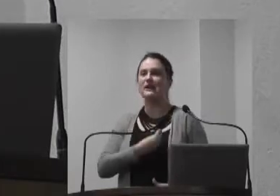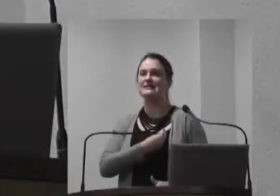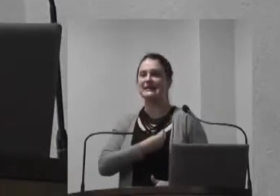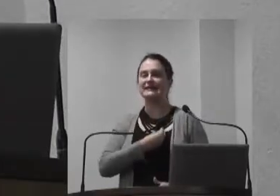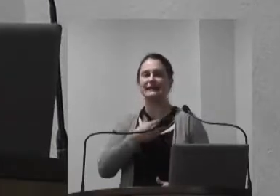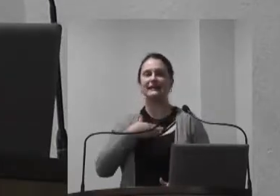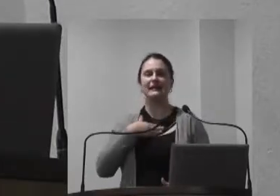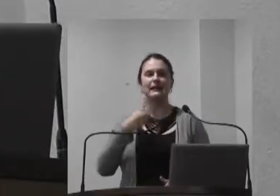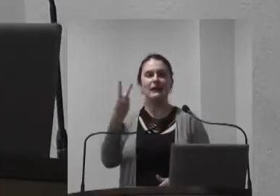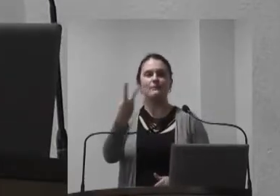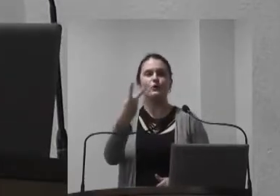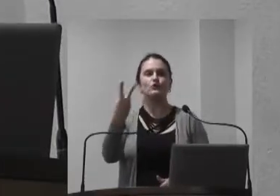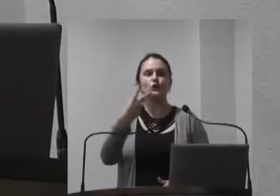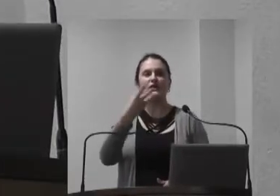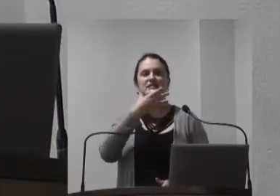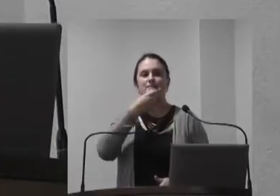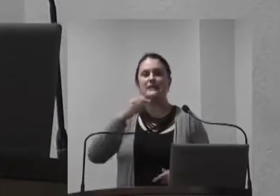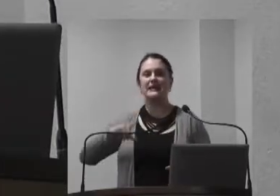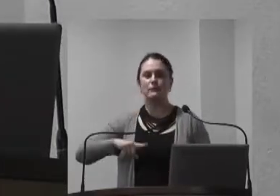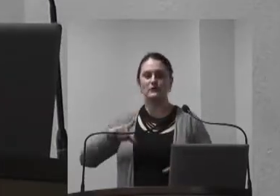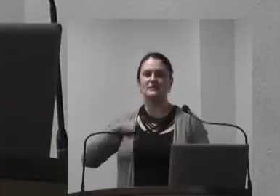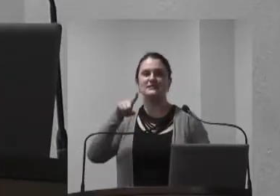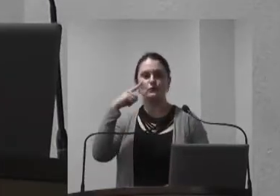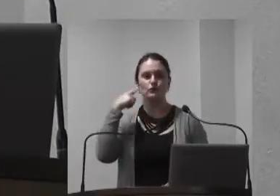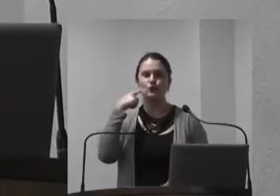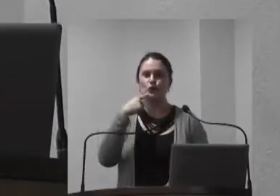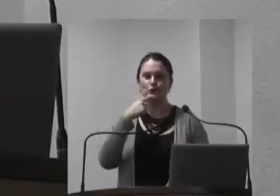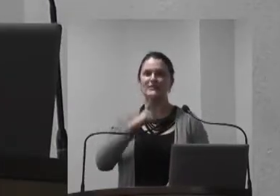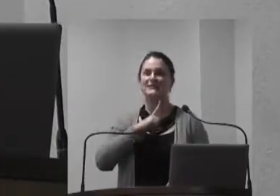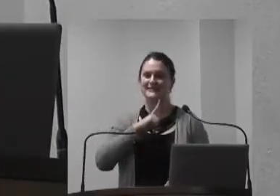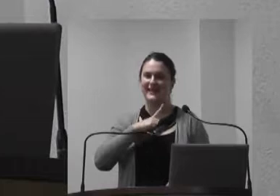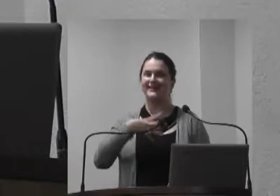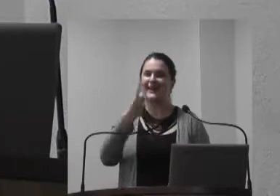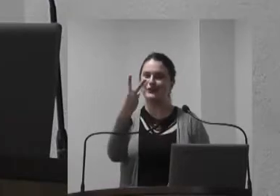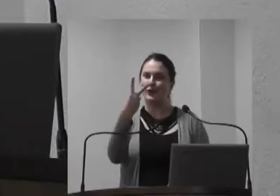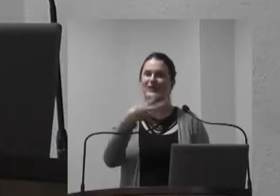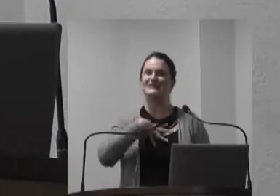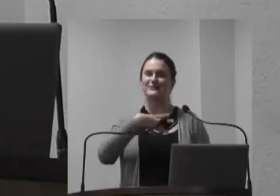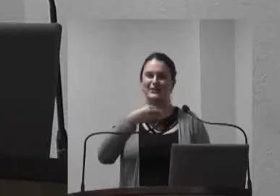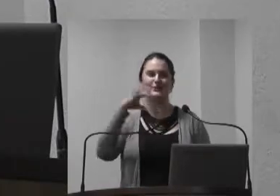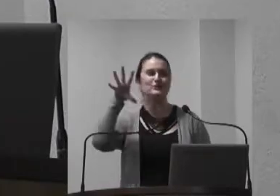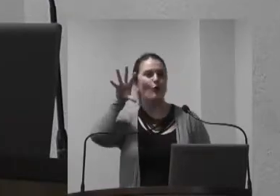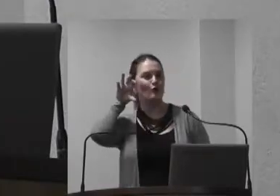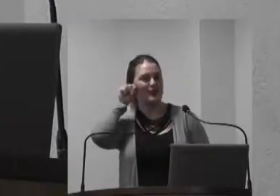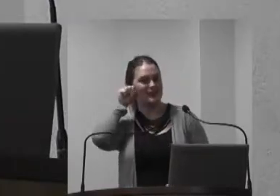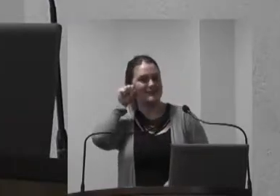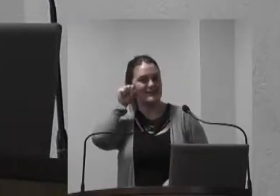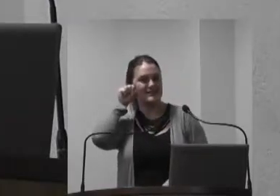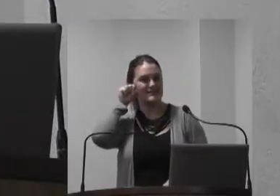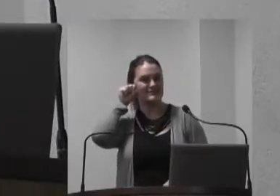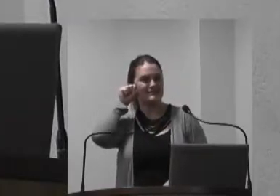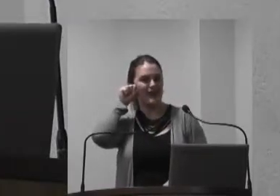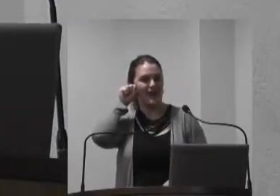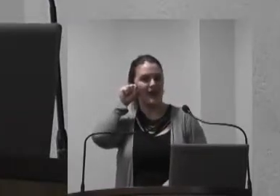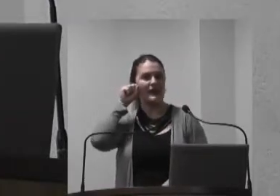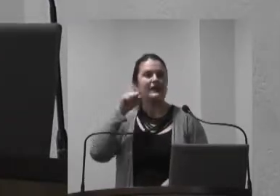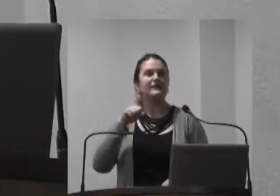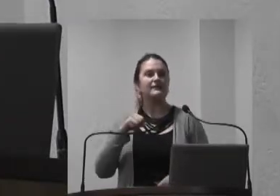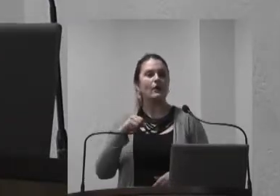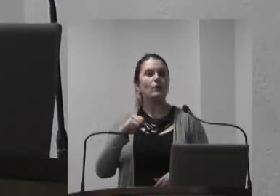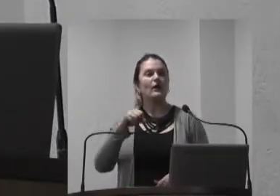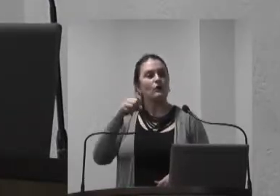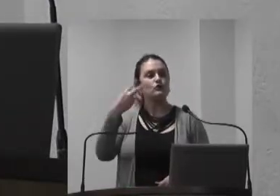hoje eu tenho presente aqui meus 2 primos que são surdos, eles têm, né, 2 filhos ouvintes,